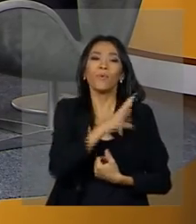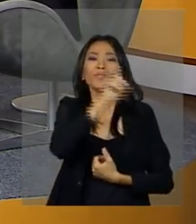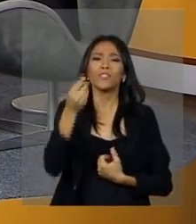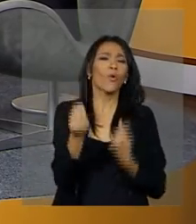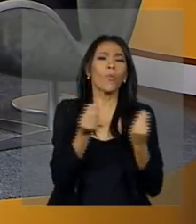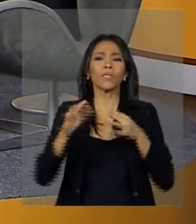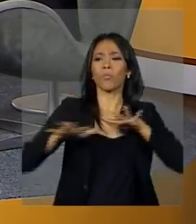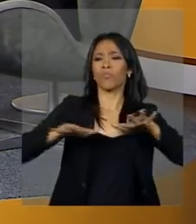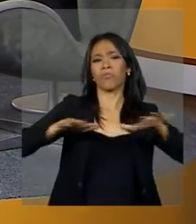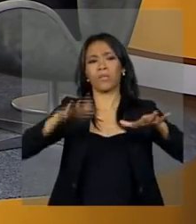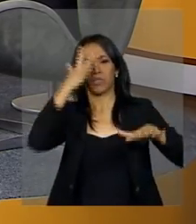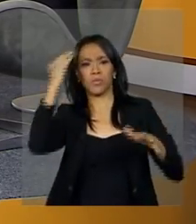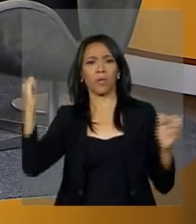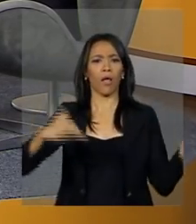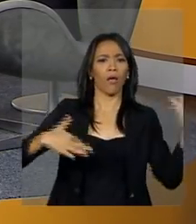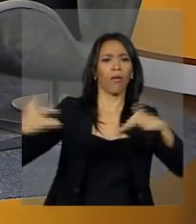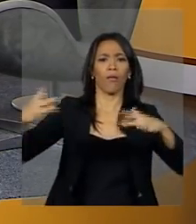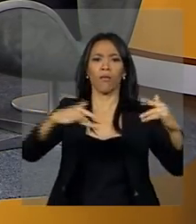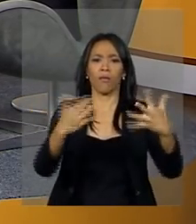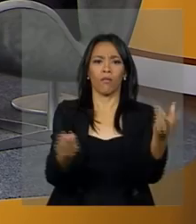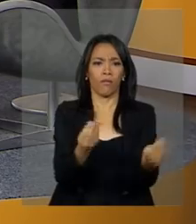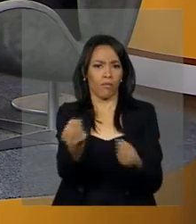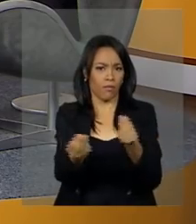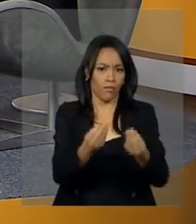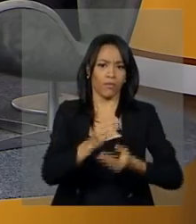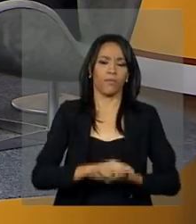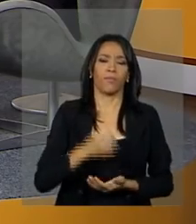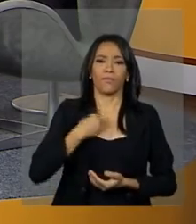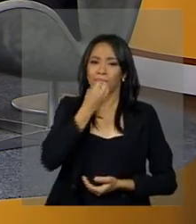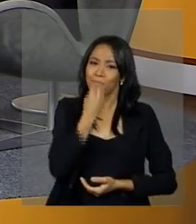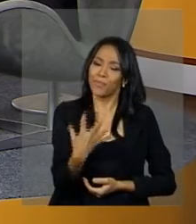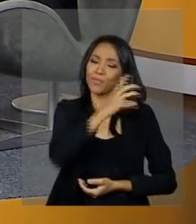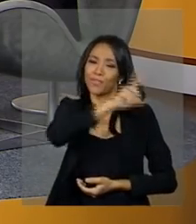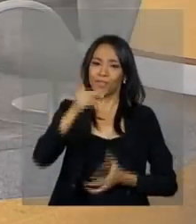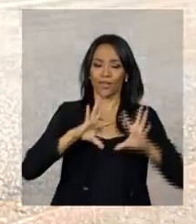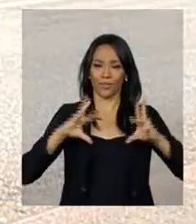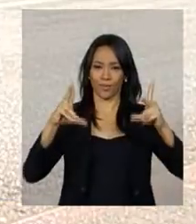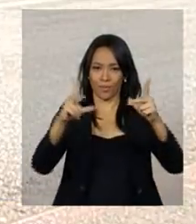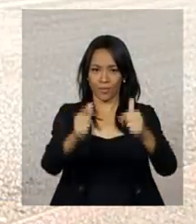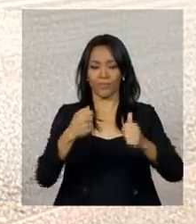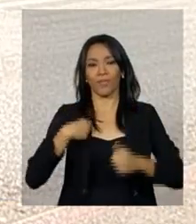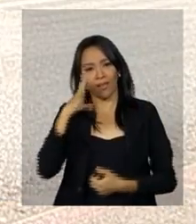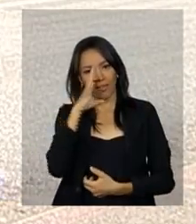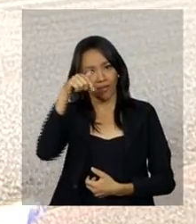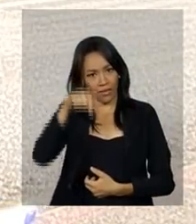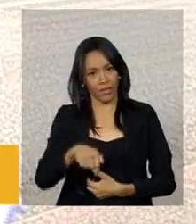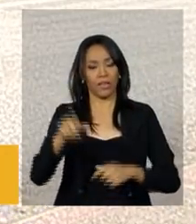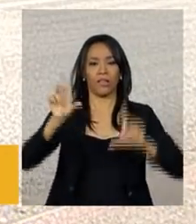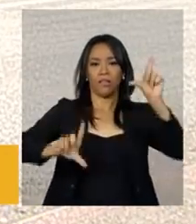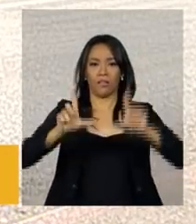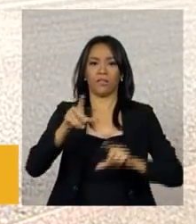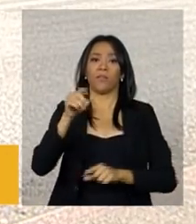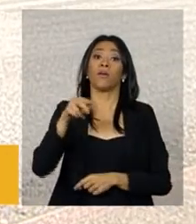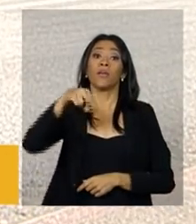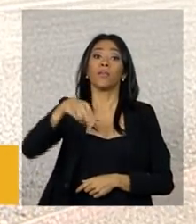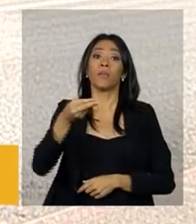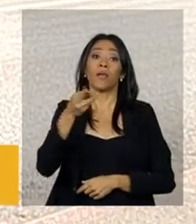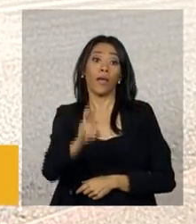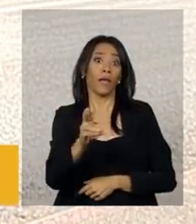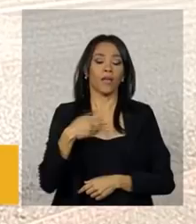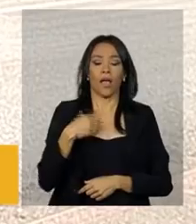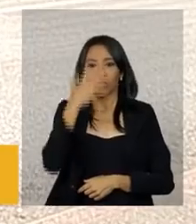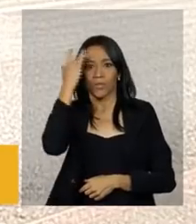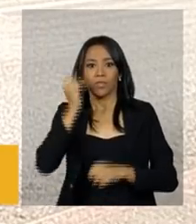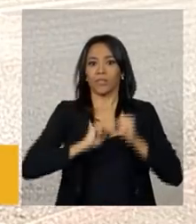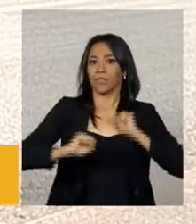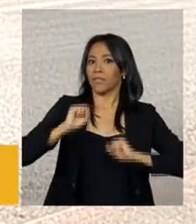a movimentação por aí? Bom dia, Zé Luiz. Bom dia a todos que nos assistem na TV NBR. A movimentação e a expectativa é grande. O